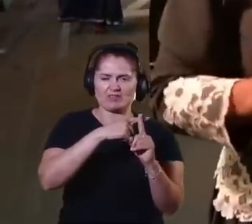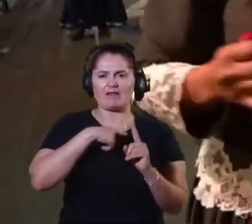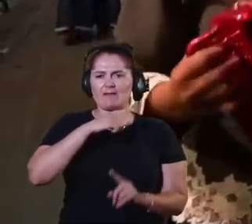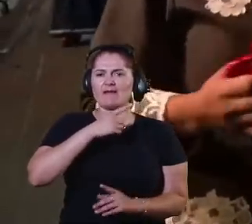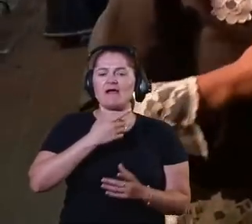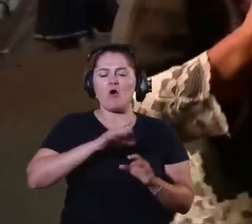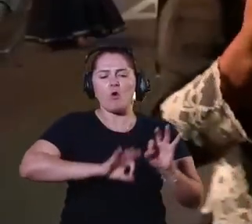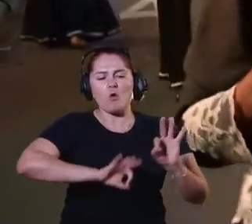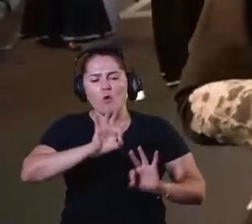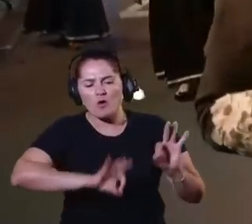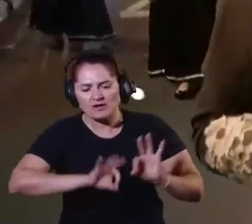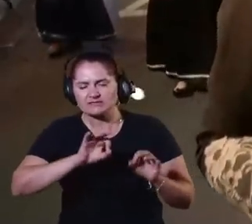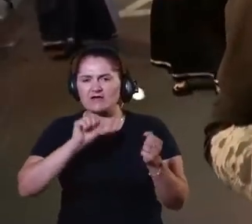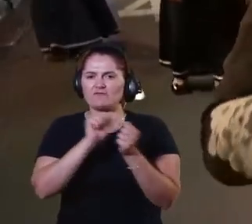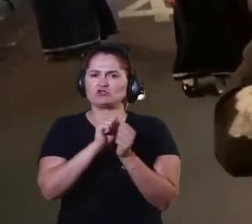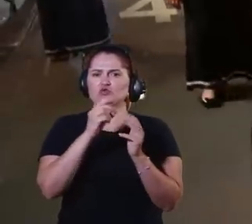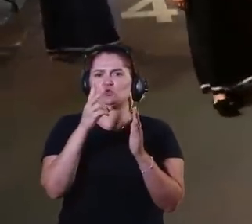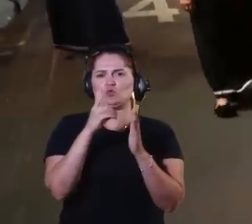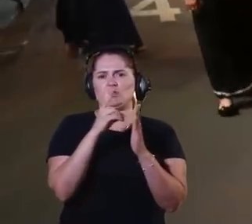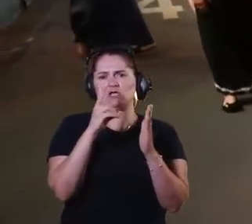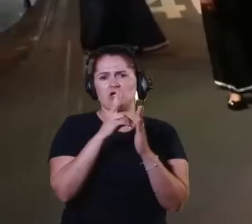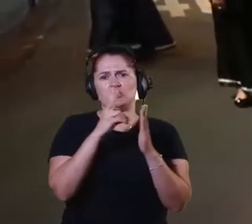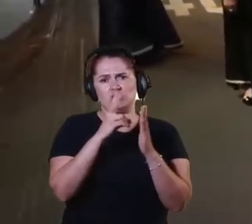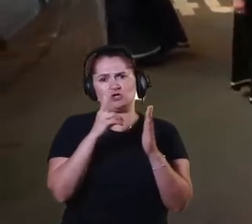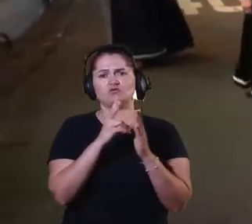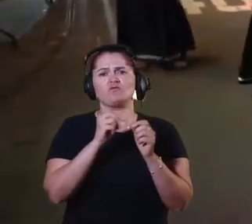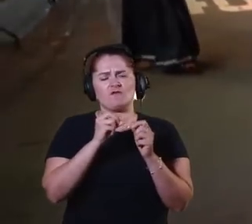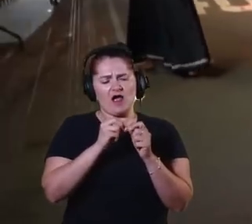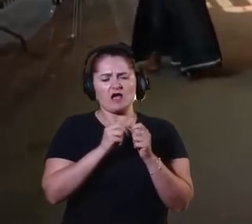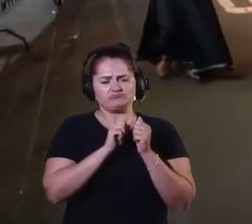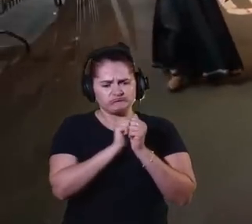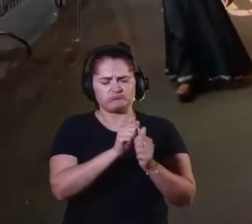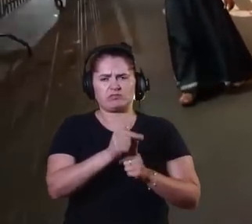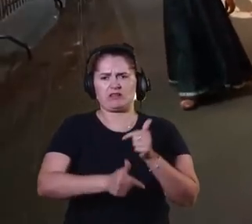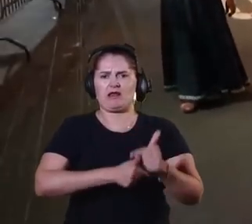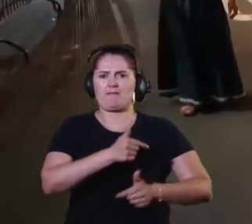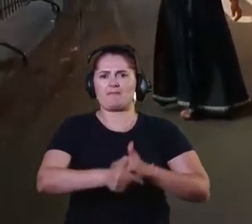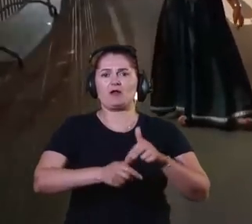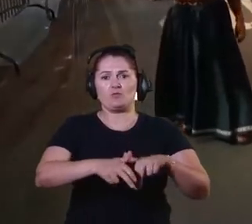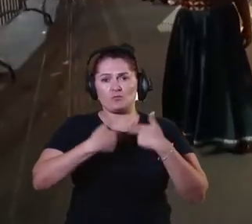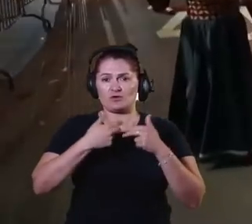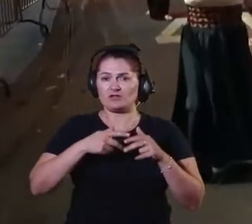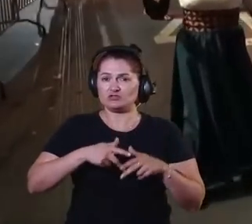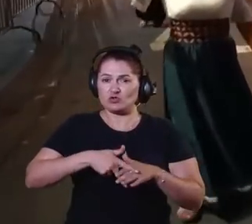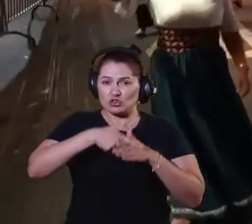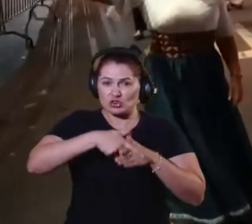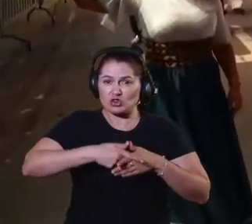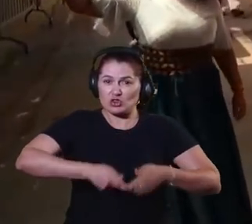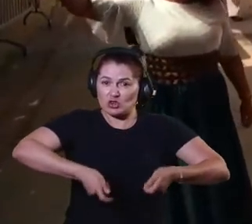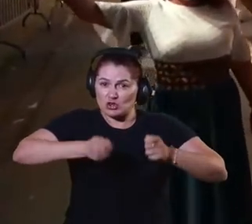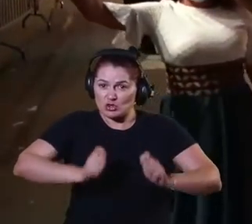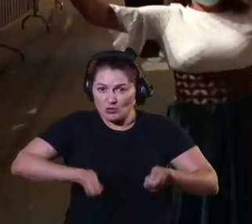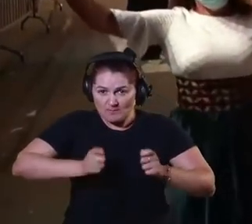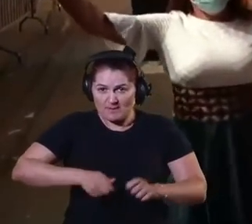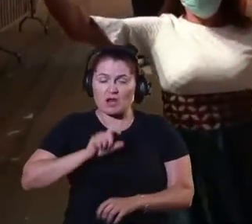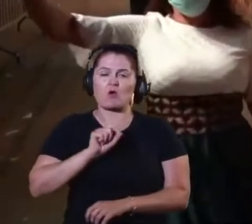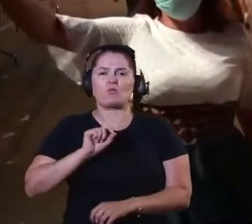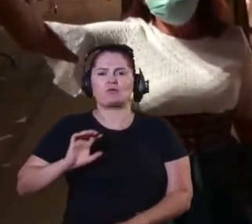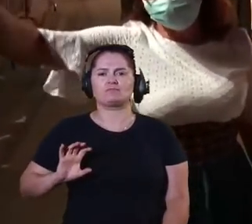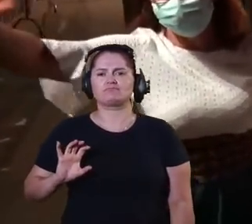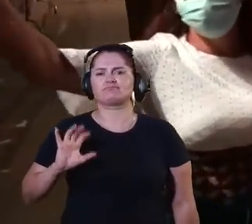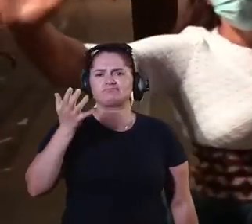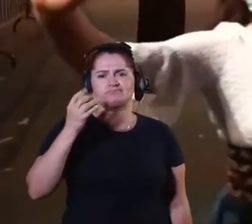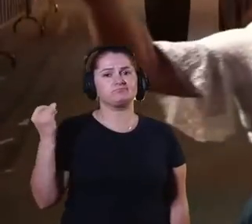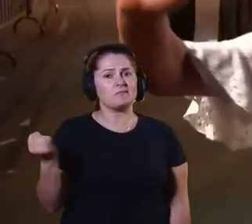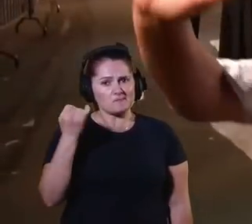que ajudavam a fazer isso. Então os tropeiros, o gaúcho tem uma simbologia muito grande aqui na nossa região. E é isso que a gente está vendo aqui, porque essa é